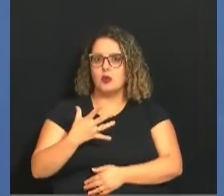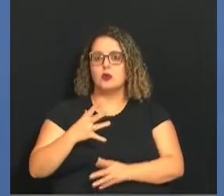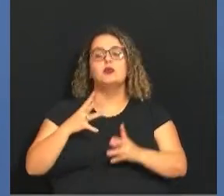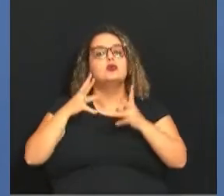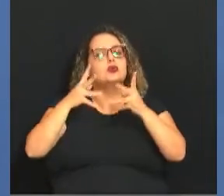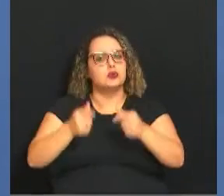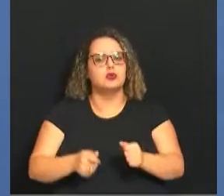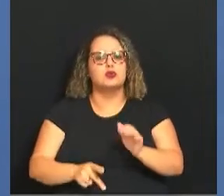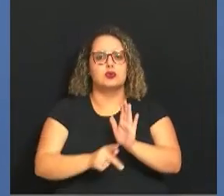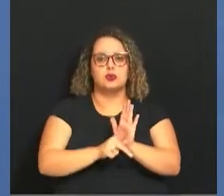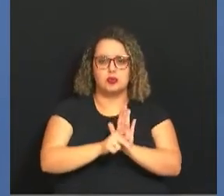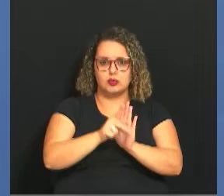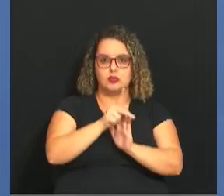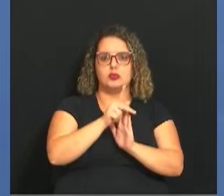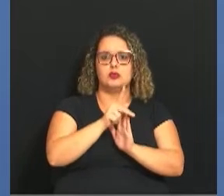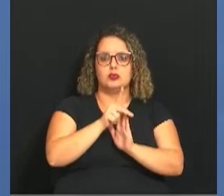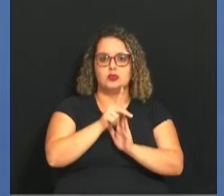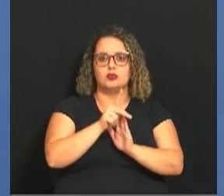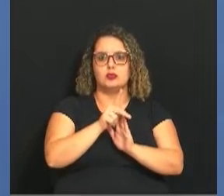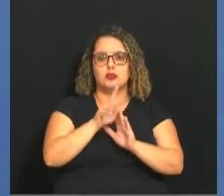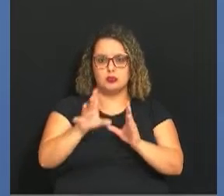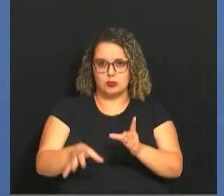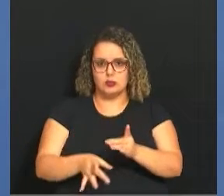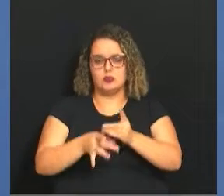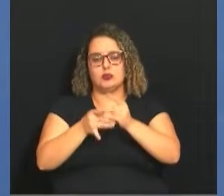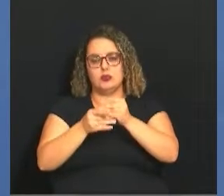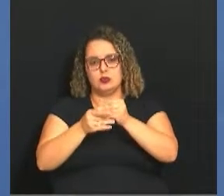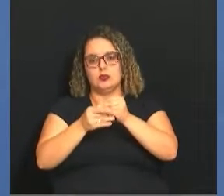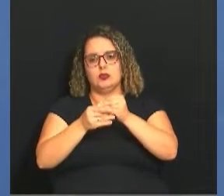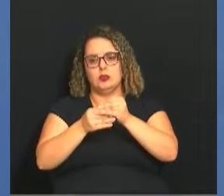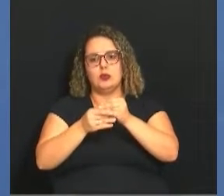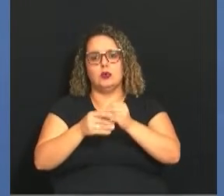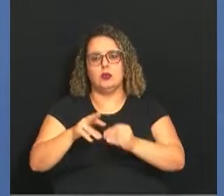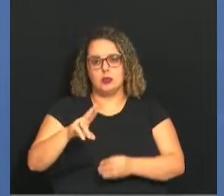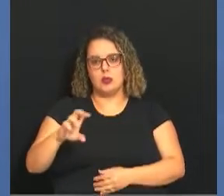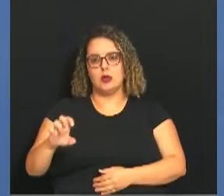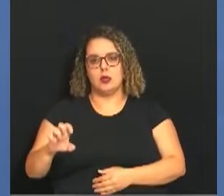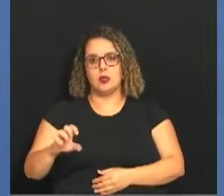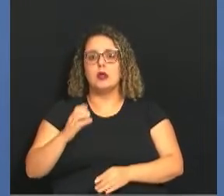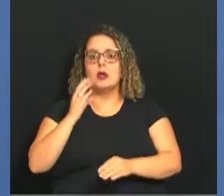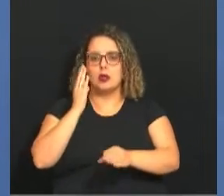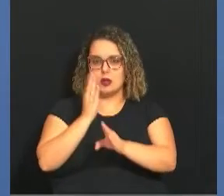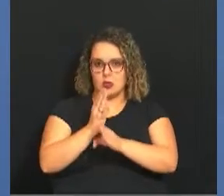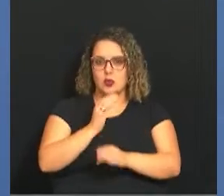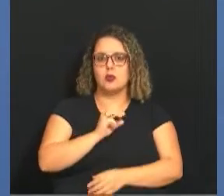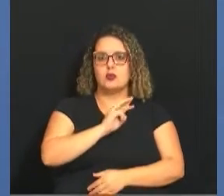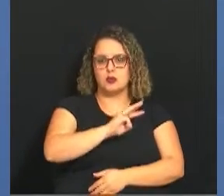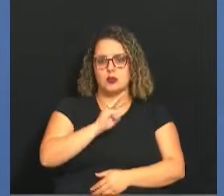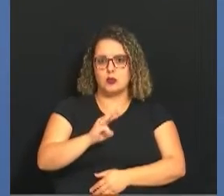os projetos que estavam elencados na 8ª reunião extraordinária você encontra no site